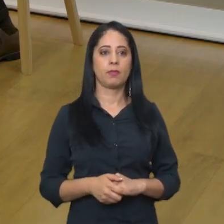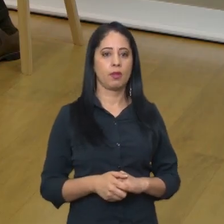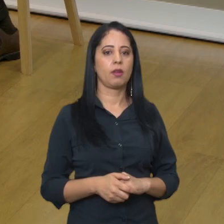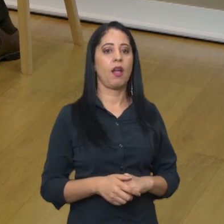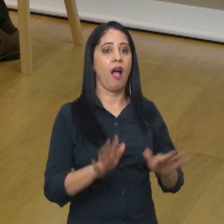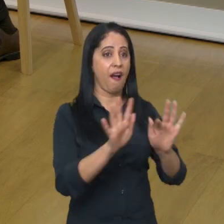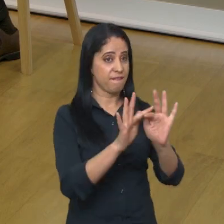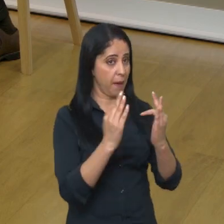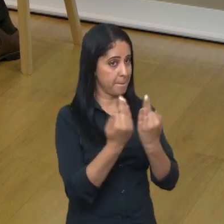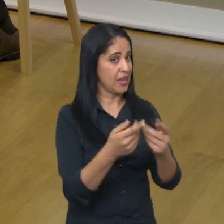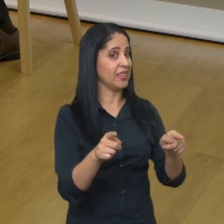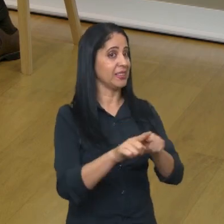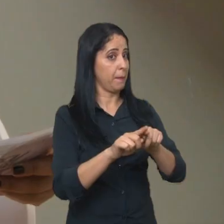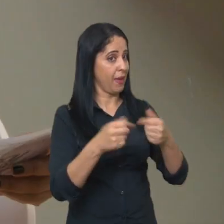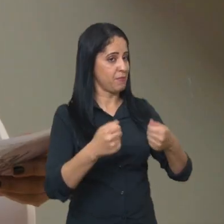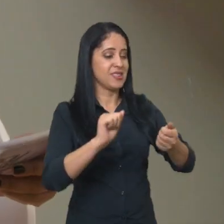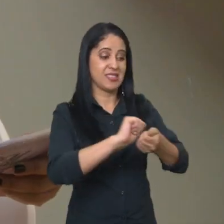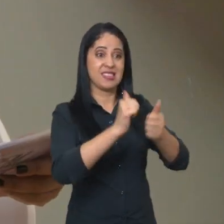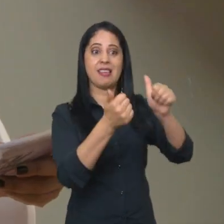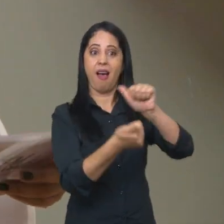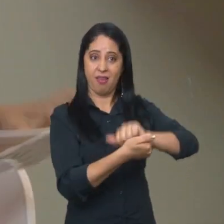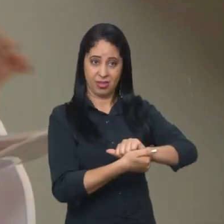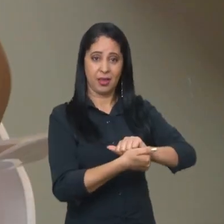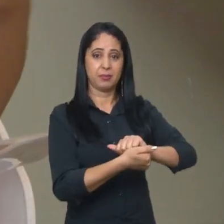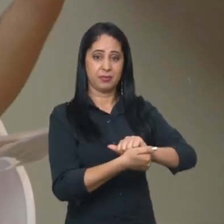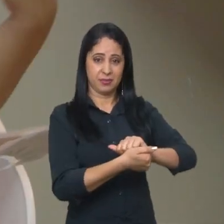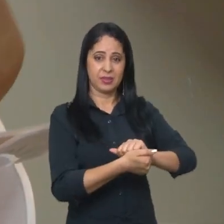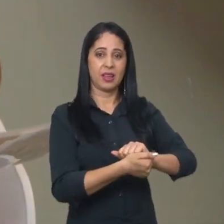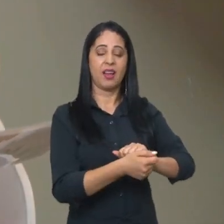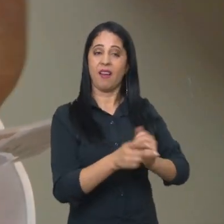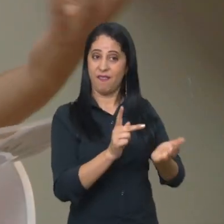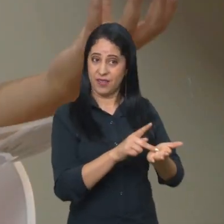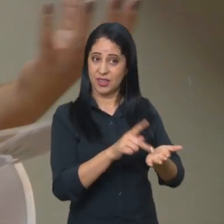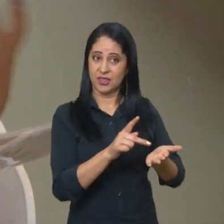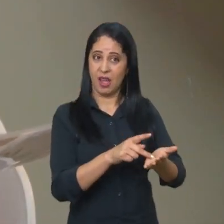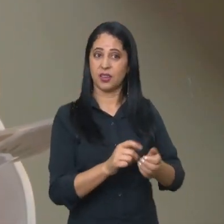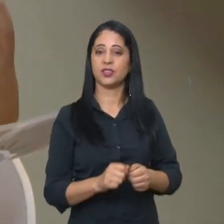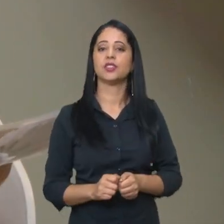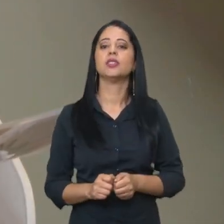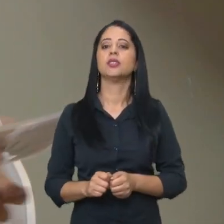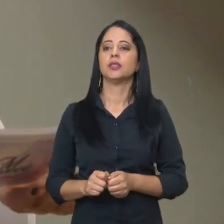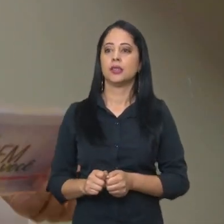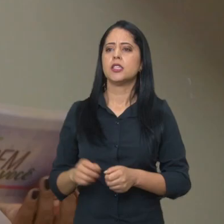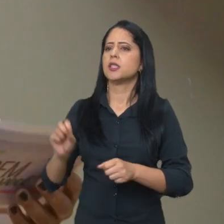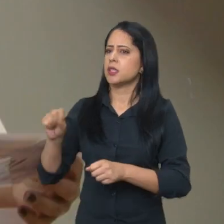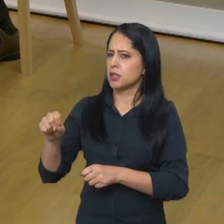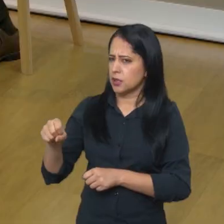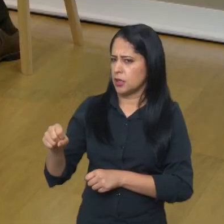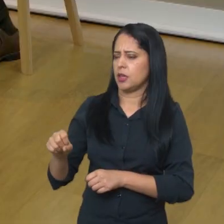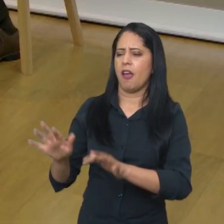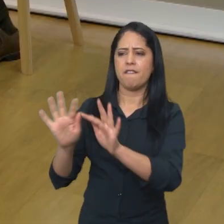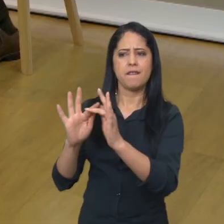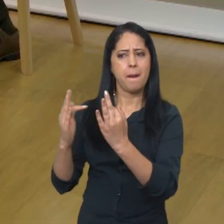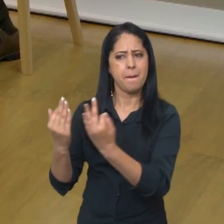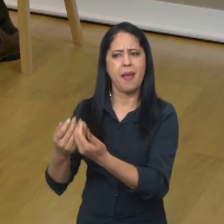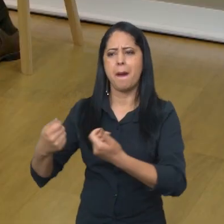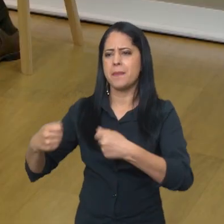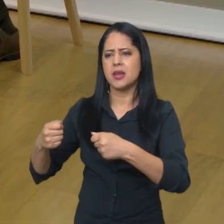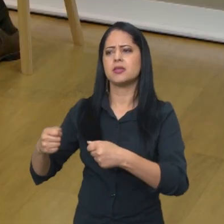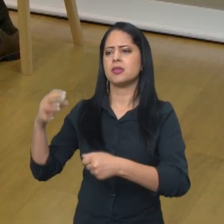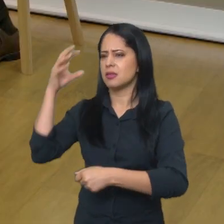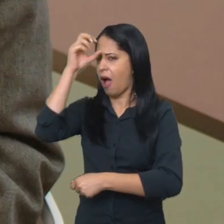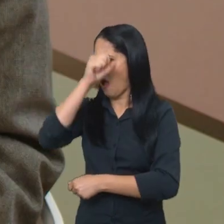a família toda também precisa mudar, né? De repente, envolve toda a família, principalmente as pessoas que cuidam ali, né? Muito aprendizado.